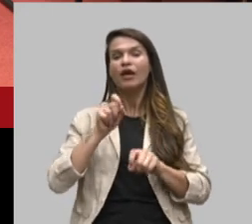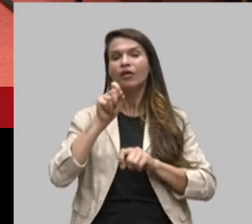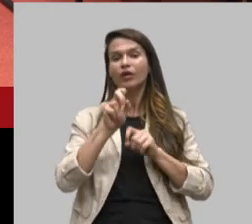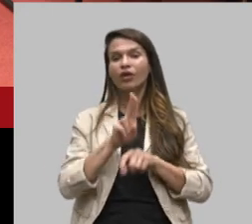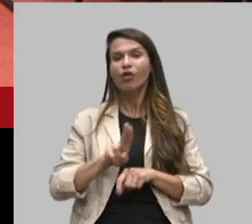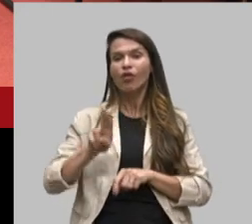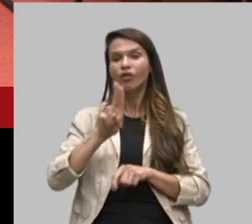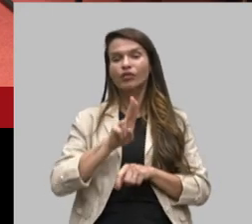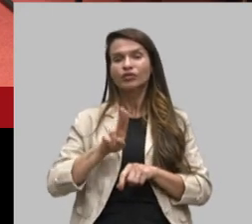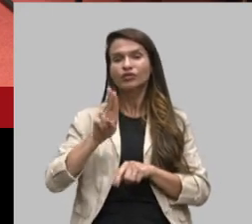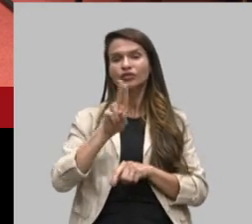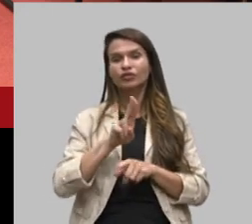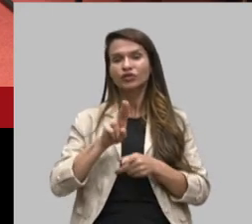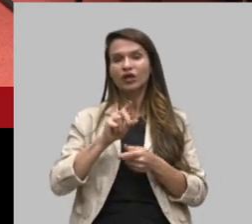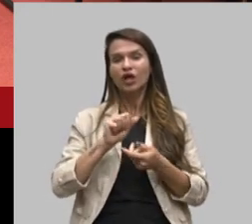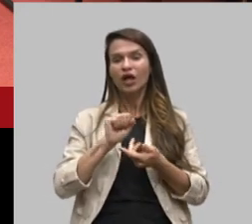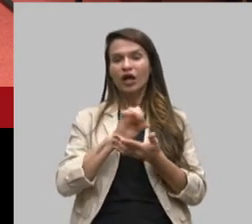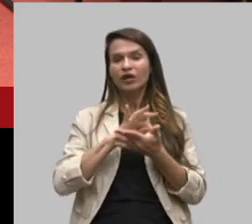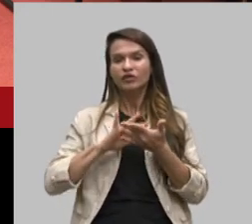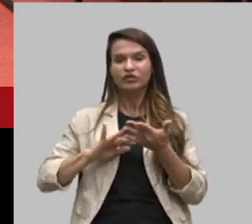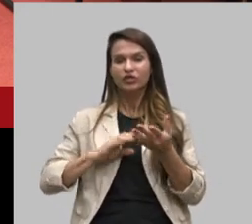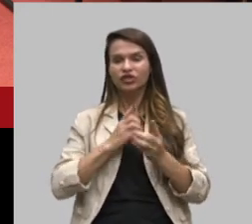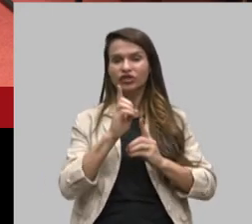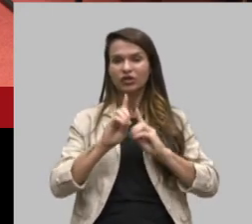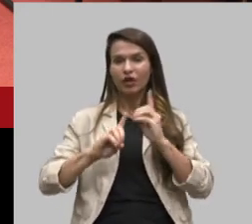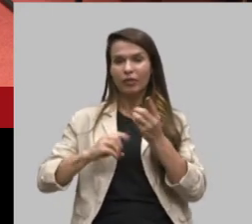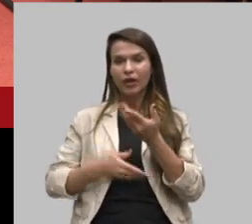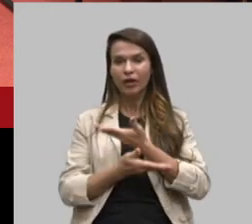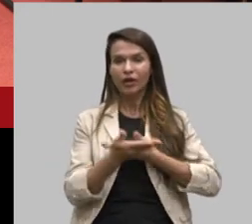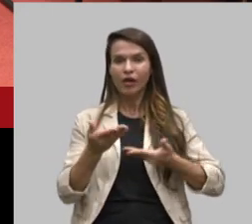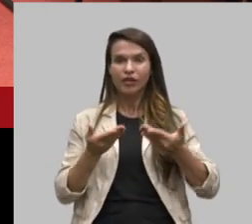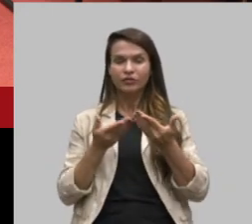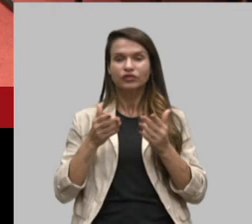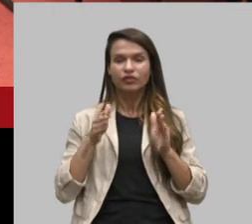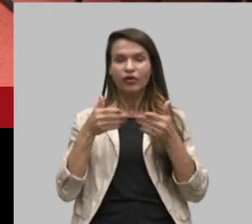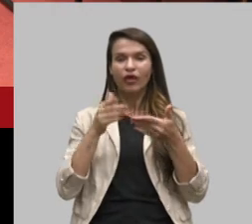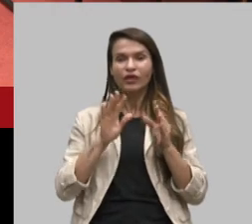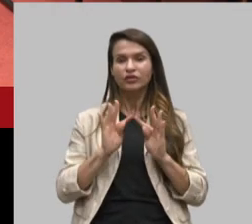atividades dinâmicas interativas por meio de Tecnologia